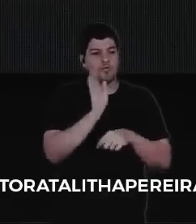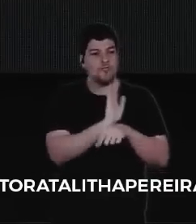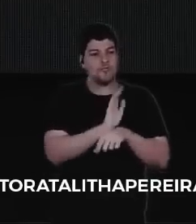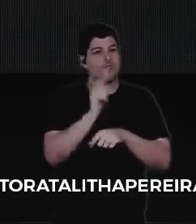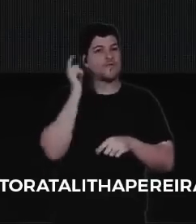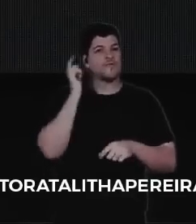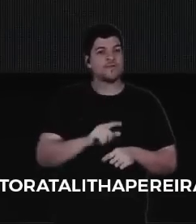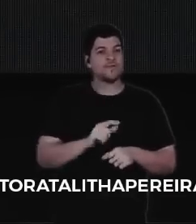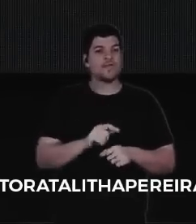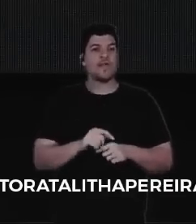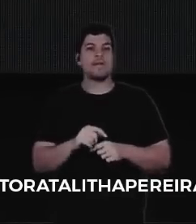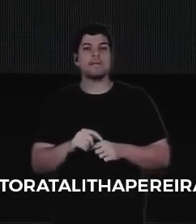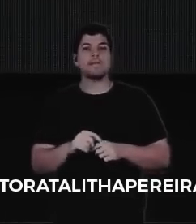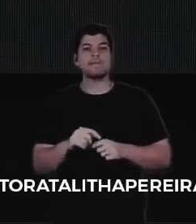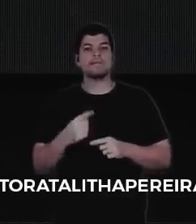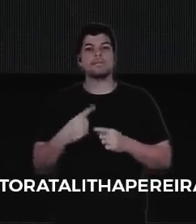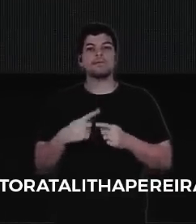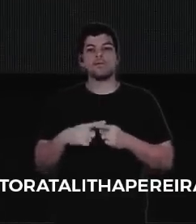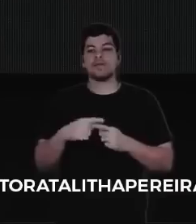consegui assistir um.